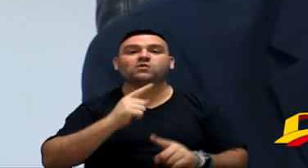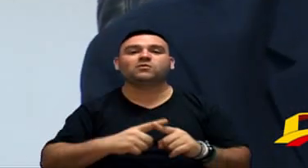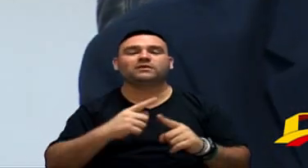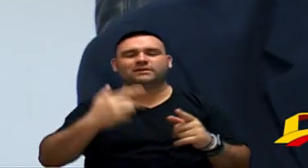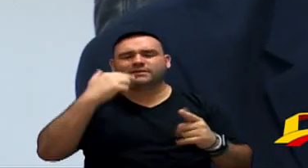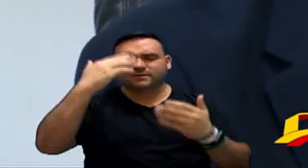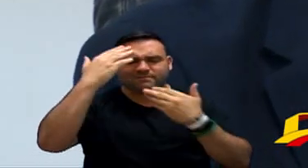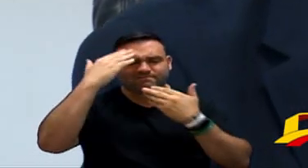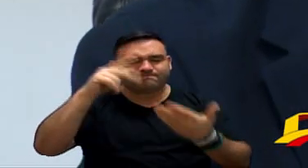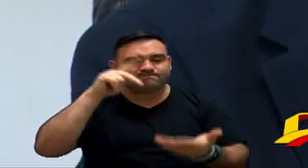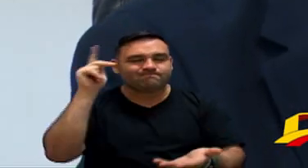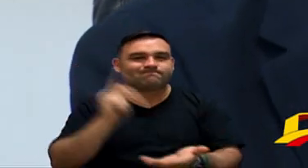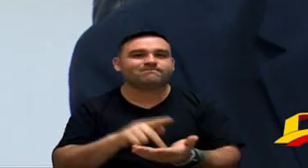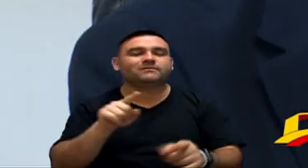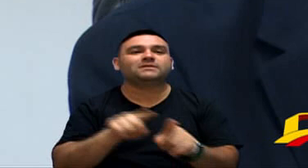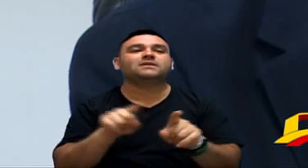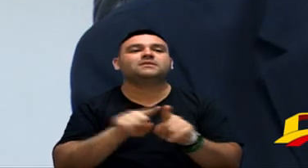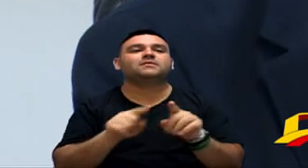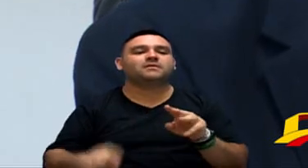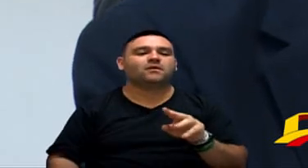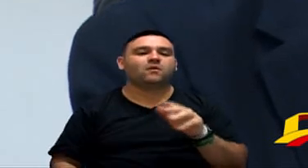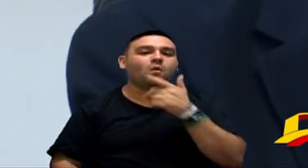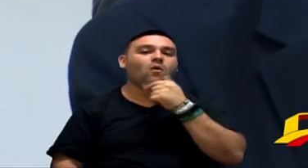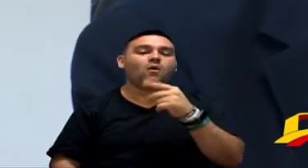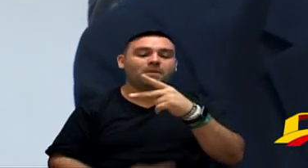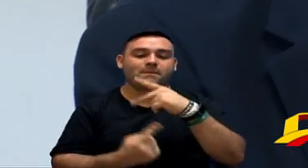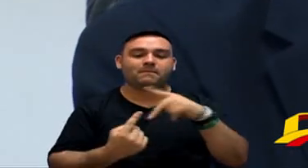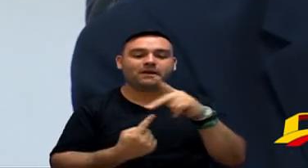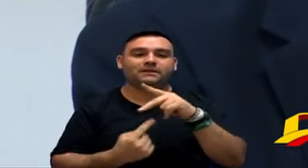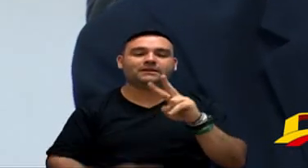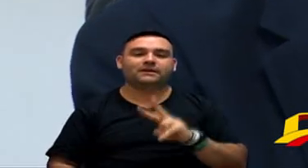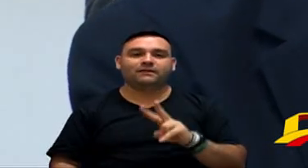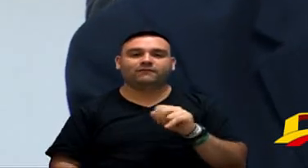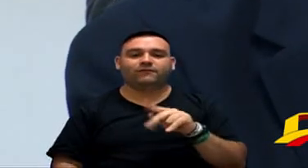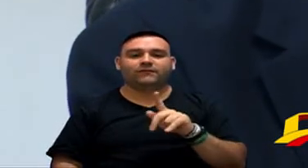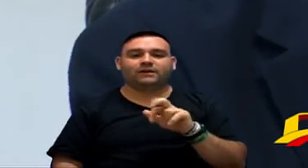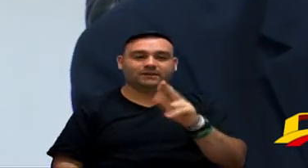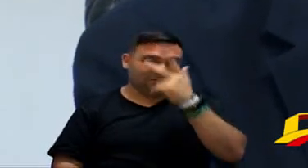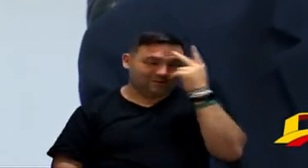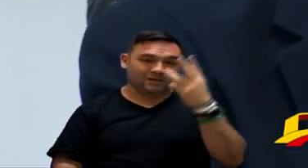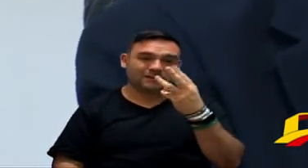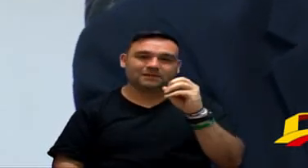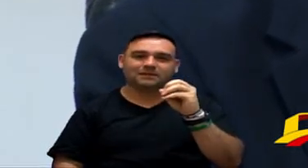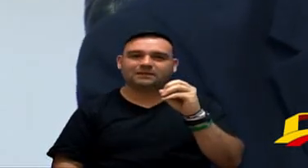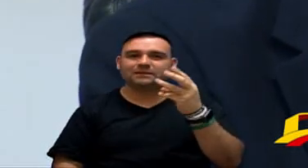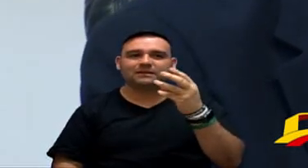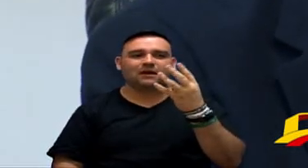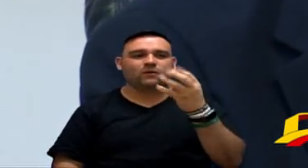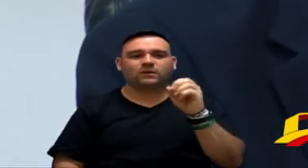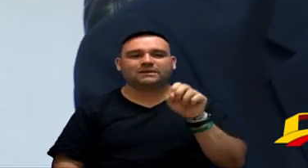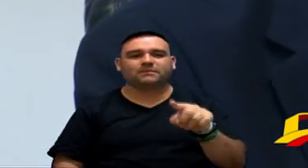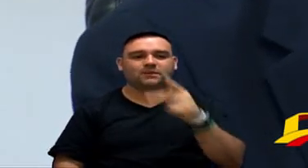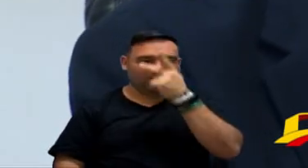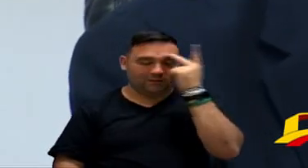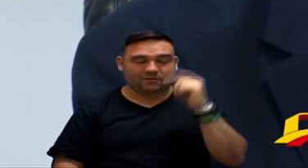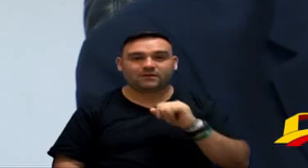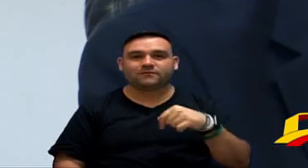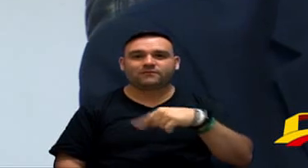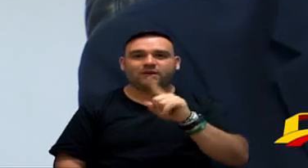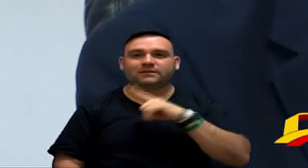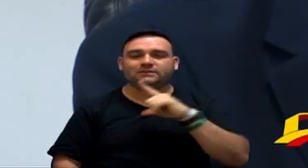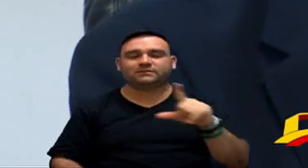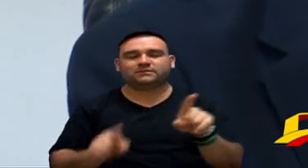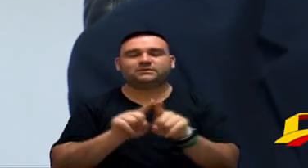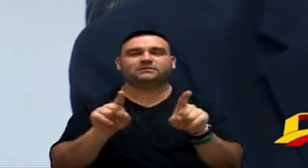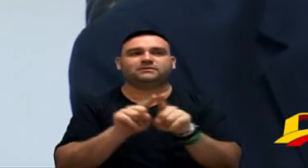do fundo do meu coração Padre Wagner que leva 30 40 mil pessoas a cada reunião aí no baeté então dá um beijo para ele um